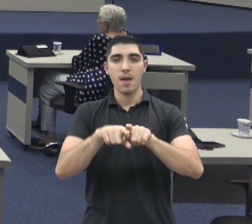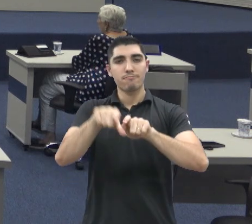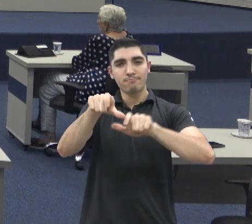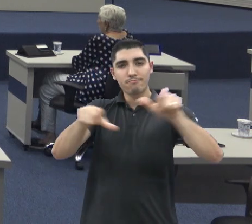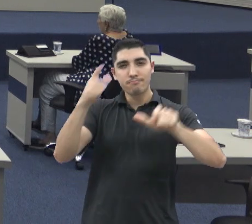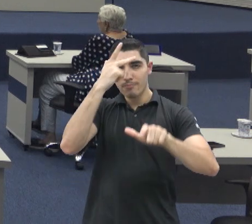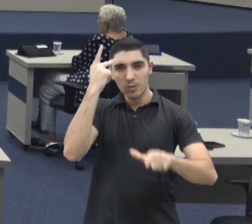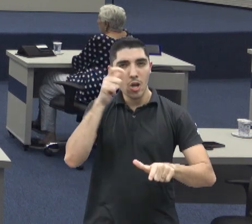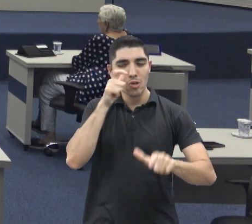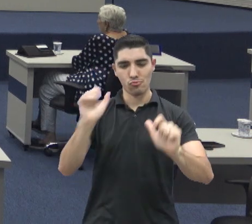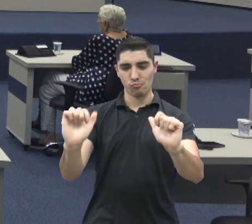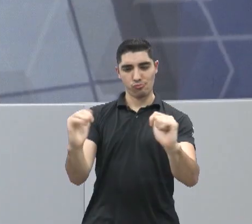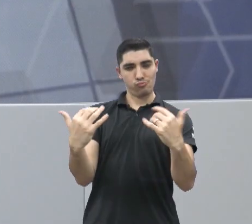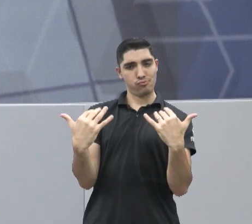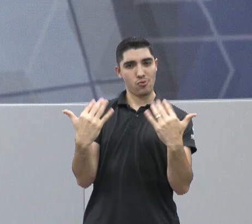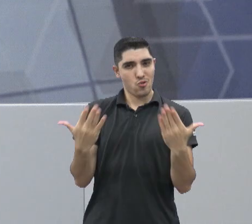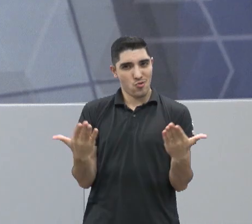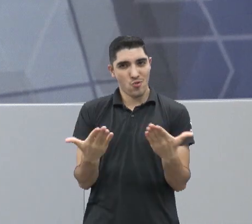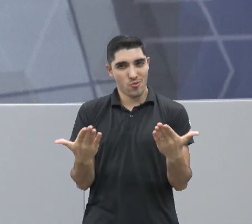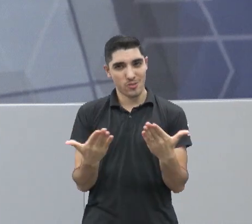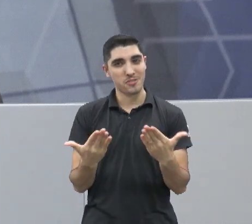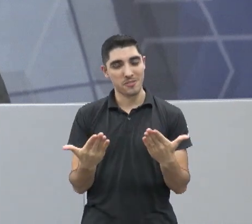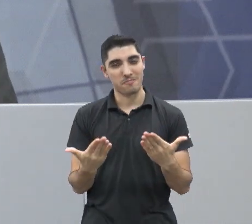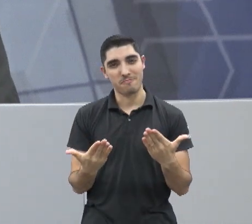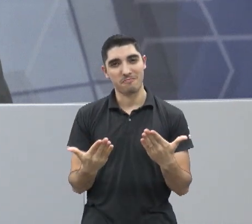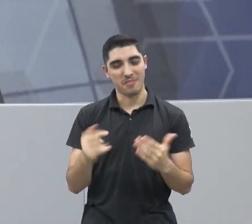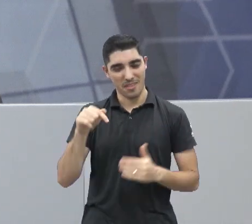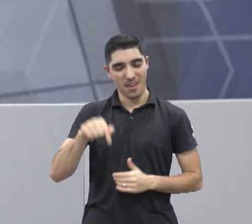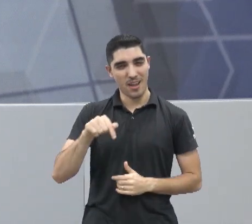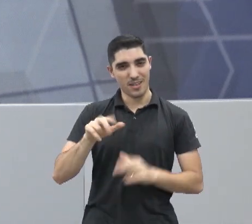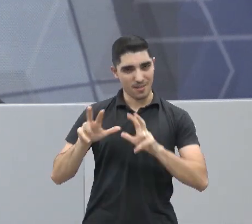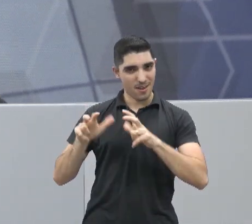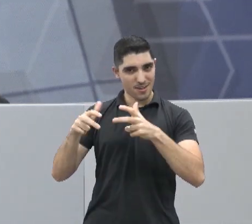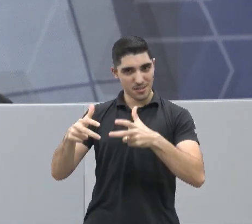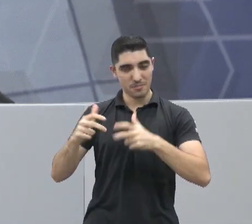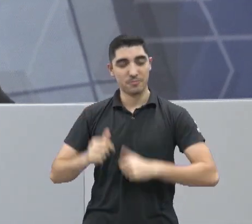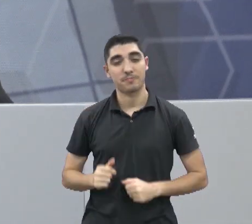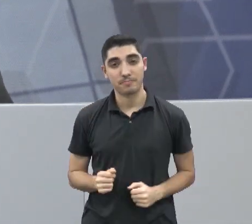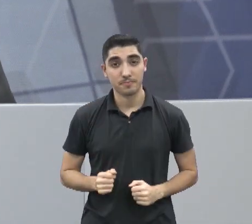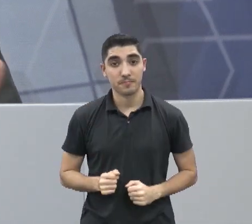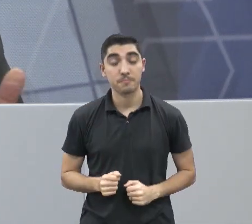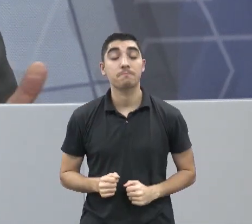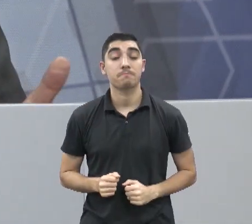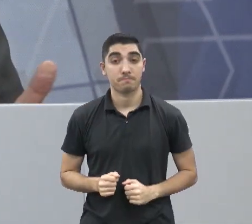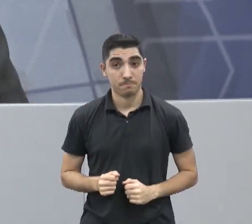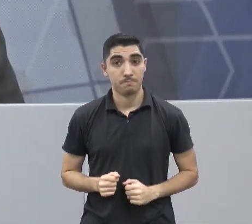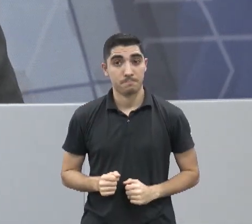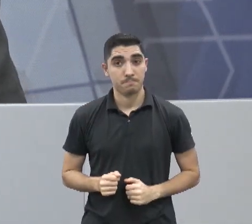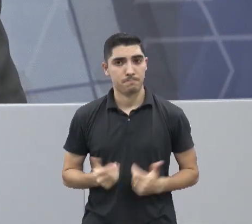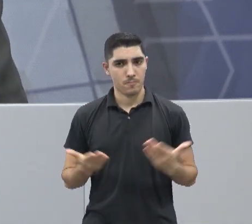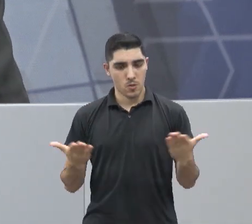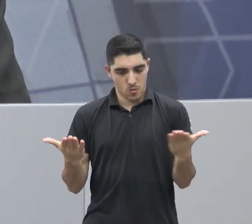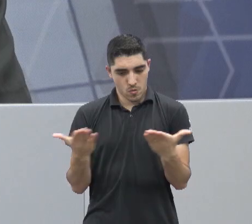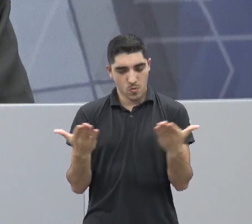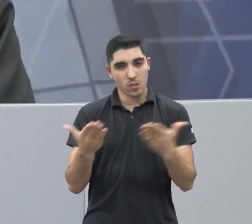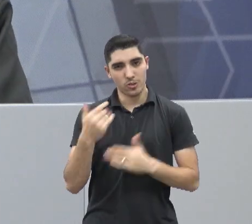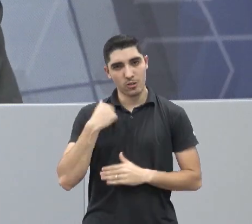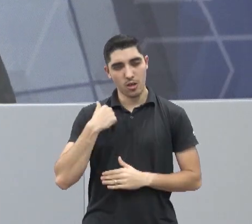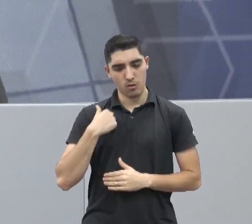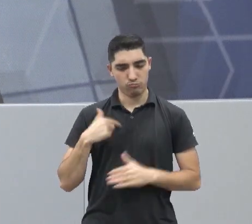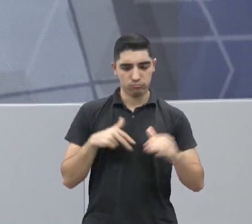que está aqui hoje na nossa galeria. A minha presença no grande expediente aqui